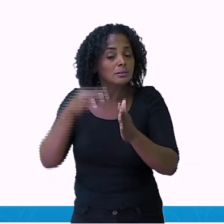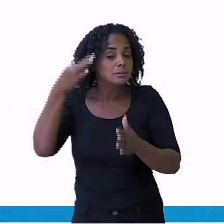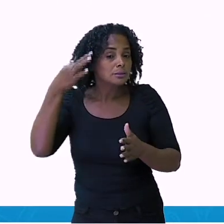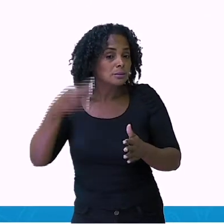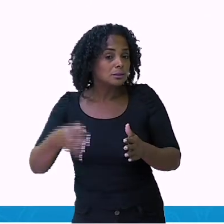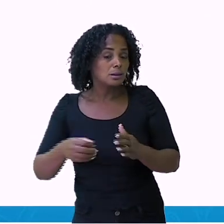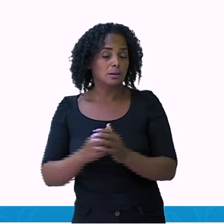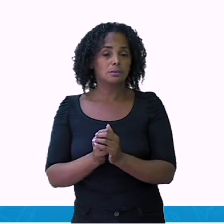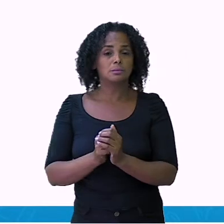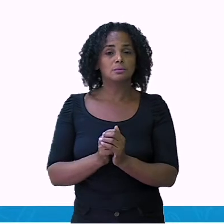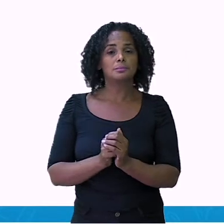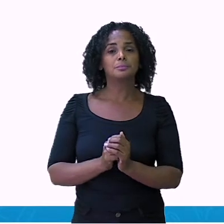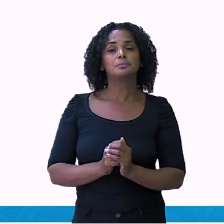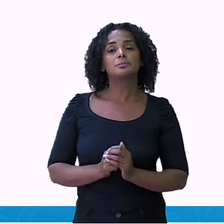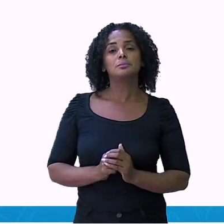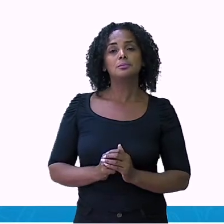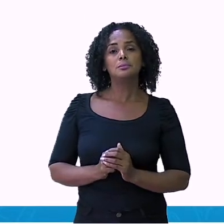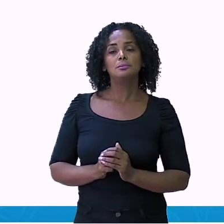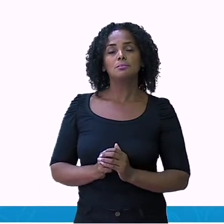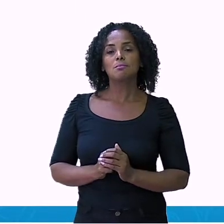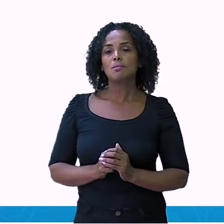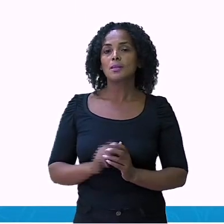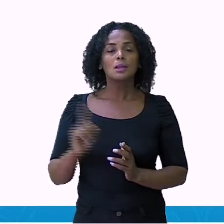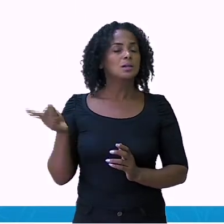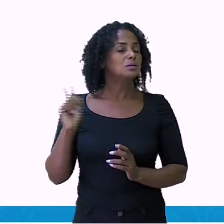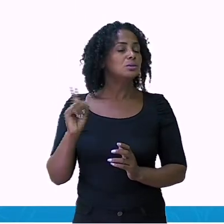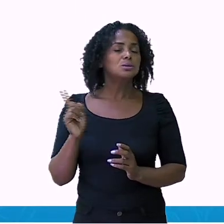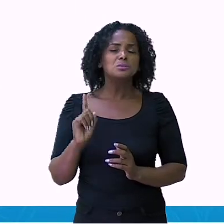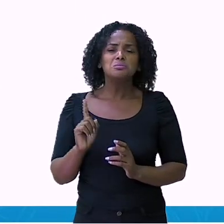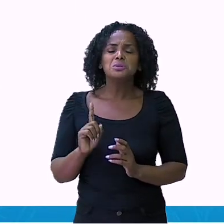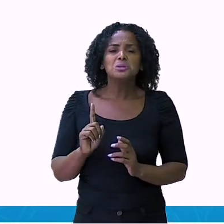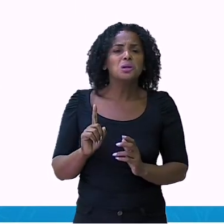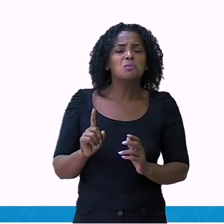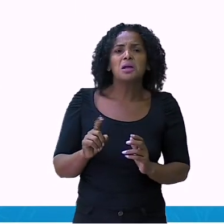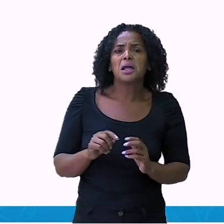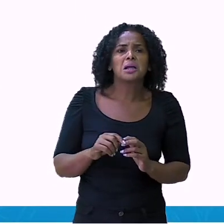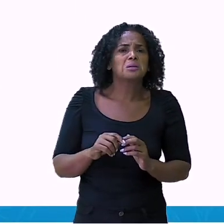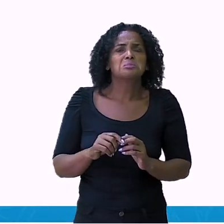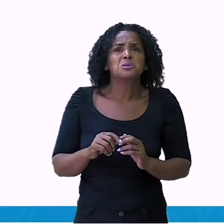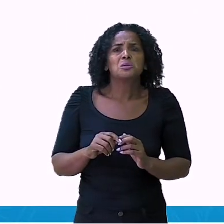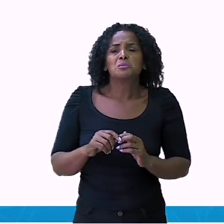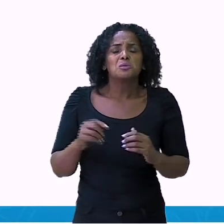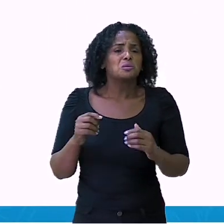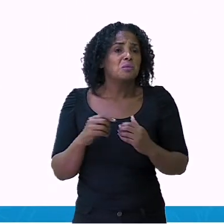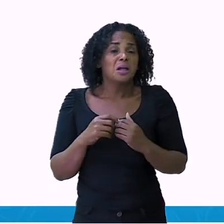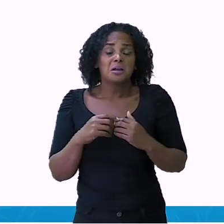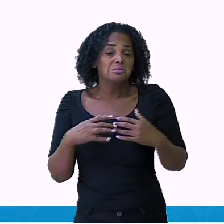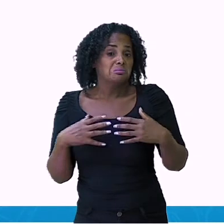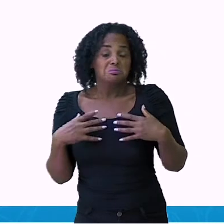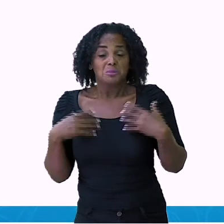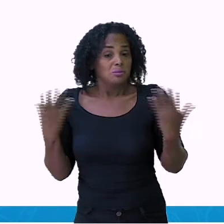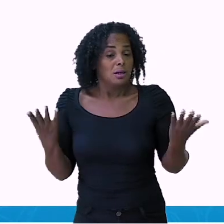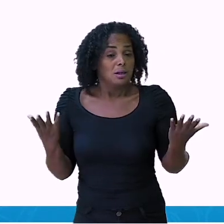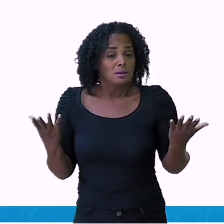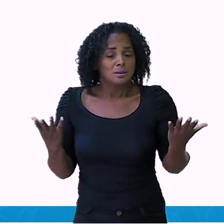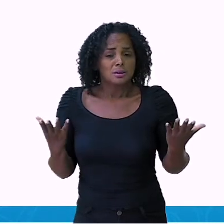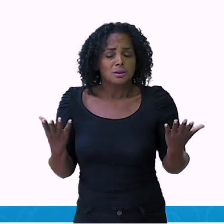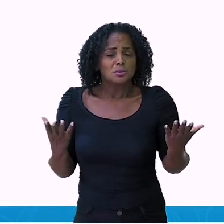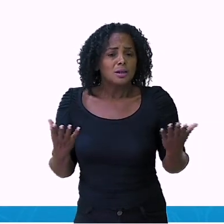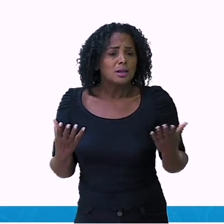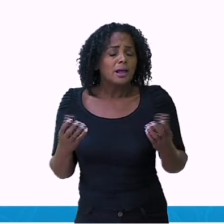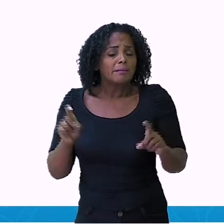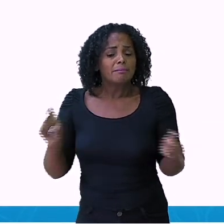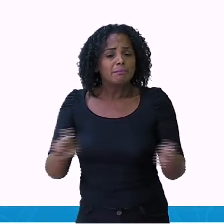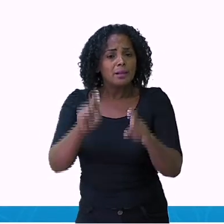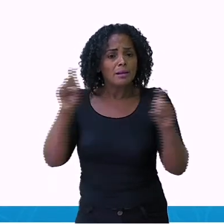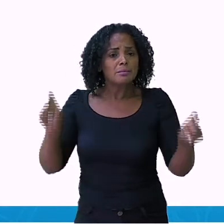falar um pouquinho agora. Não é novidade que a internet se tornou a maior ferramenta de comunicação do